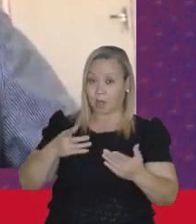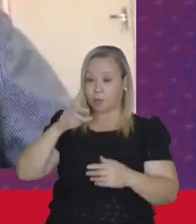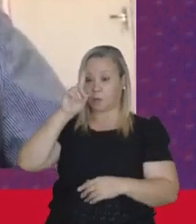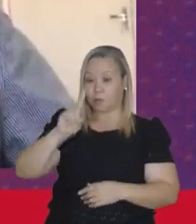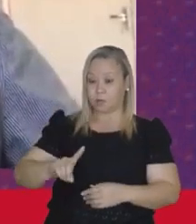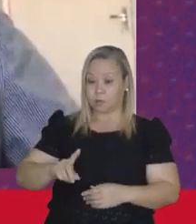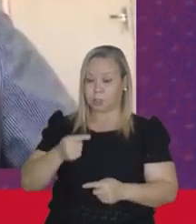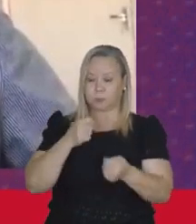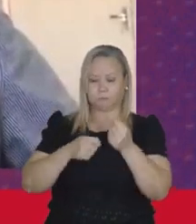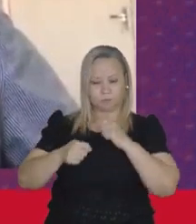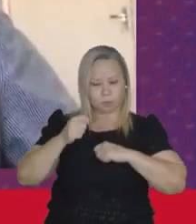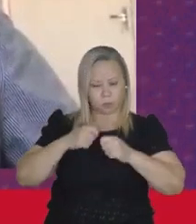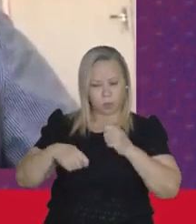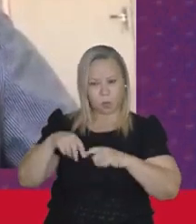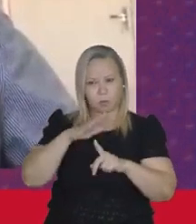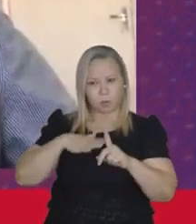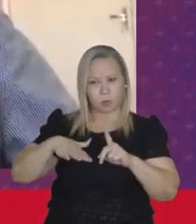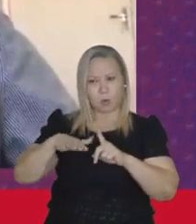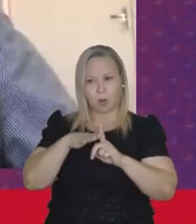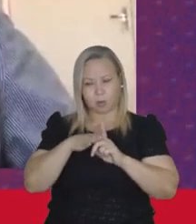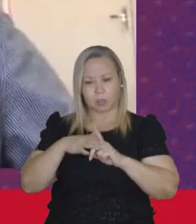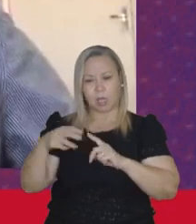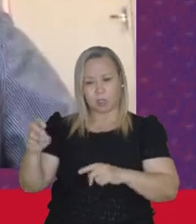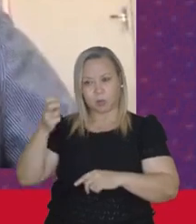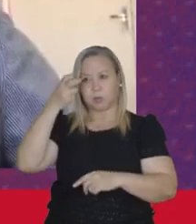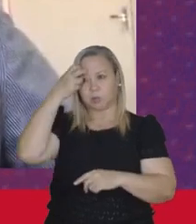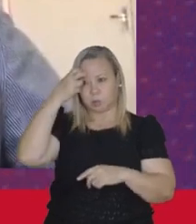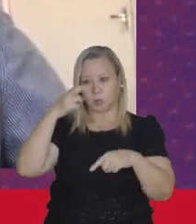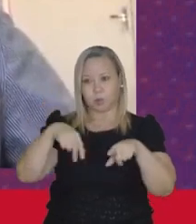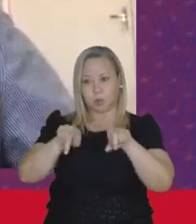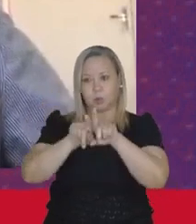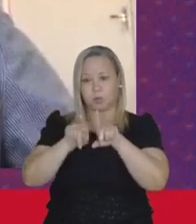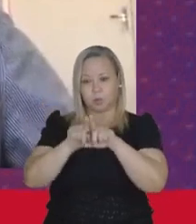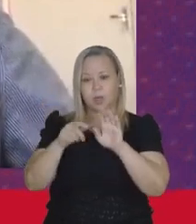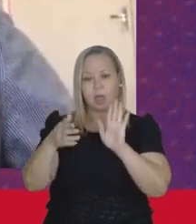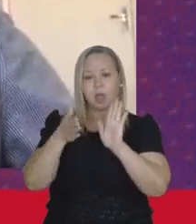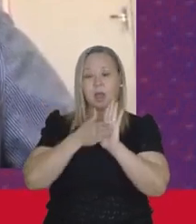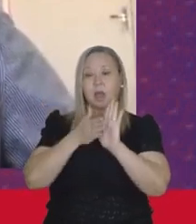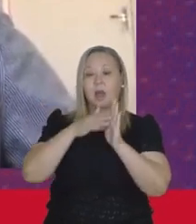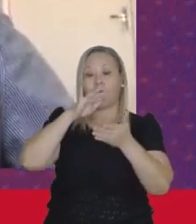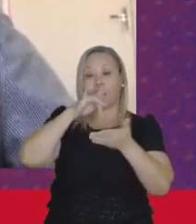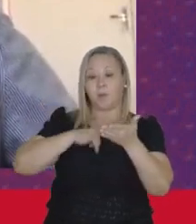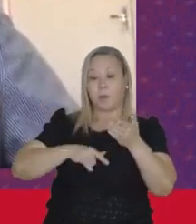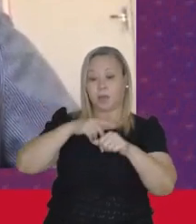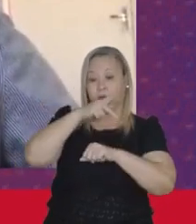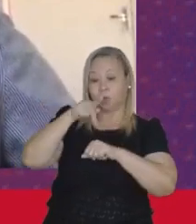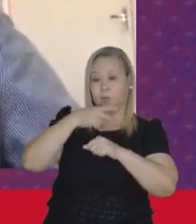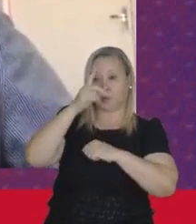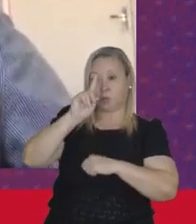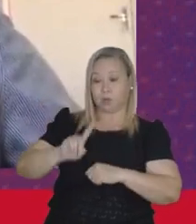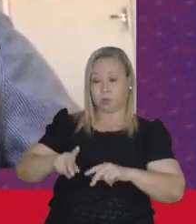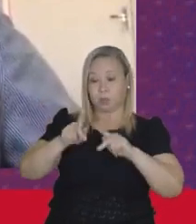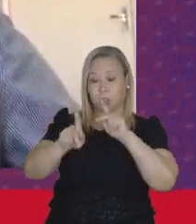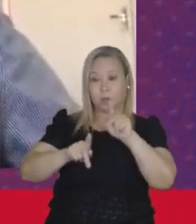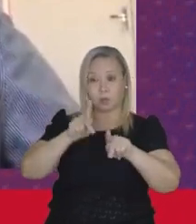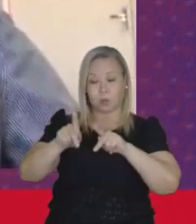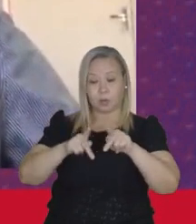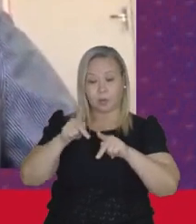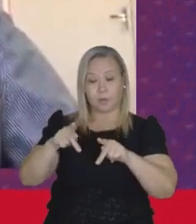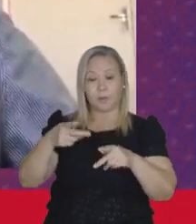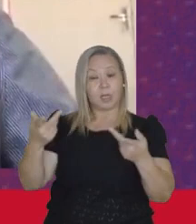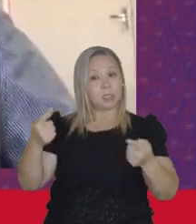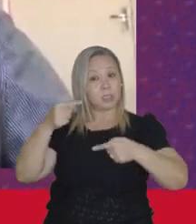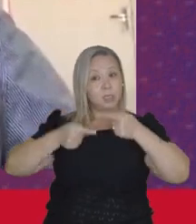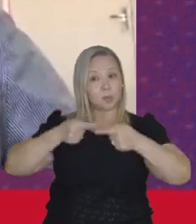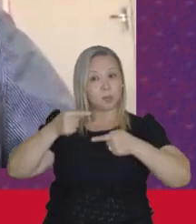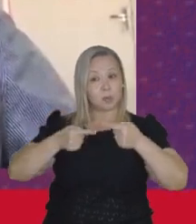Direitos Econômicos, Sociais e Culturais, ao Pacto Internacional dos Direitos Civis e Políticos,